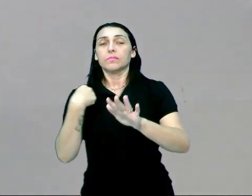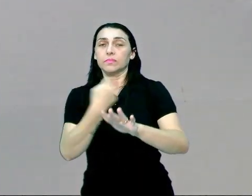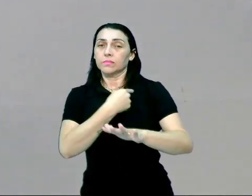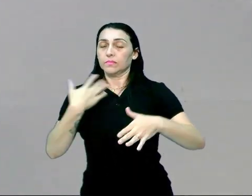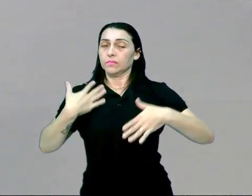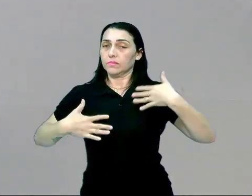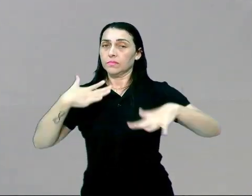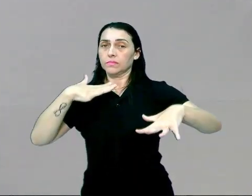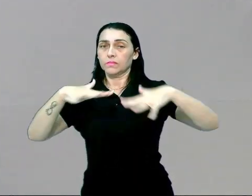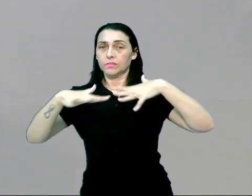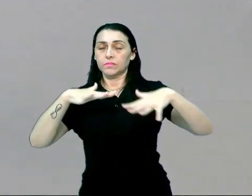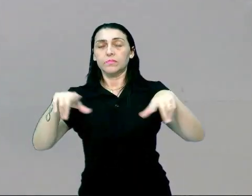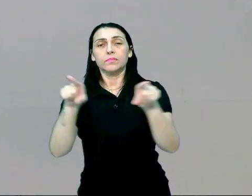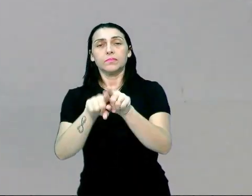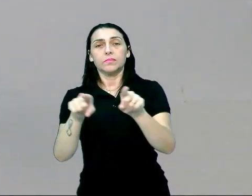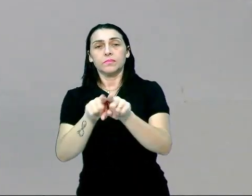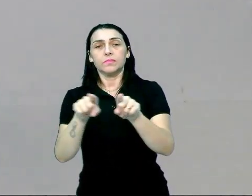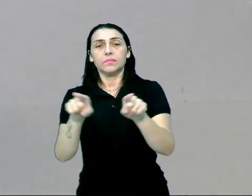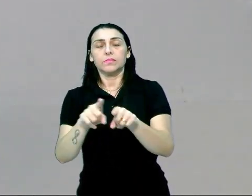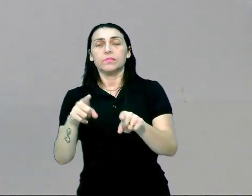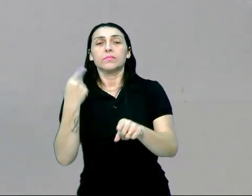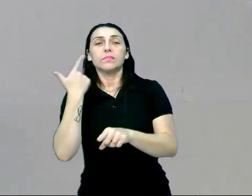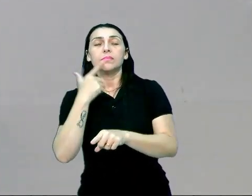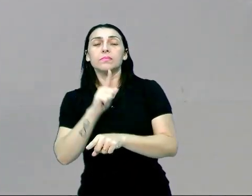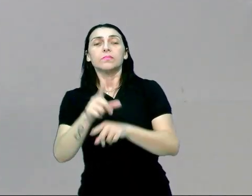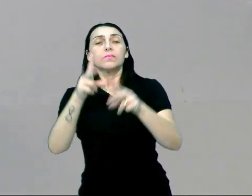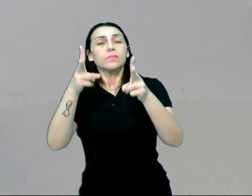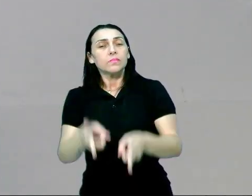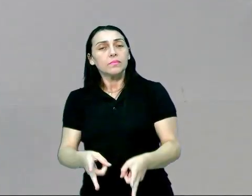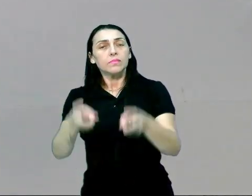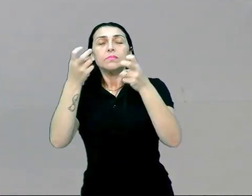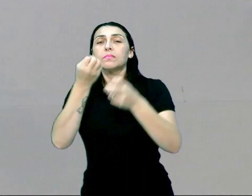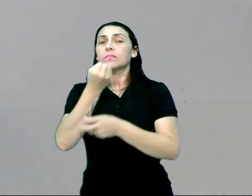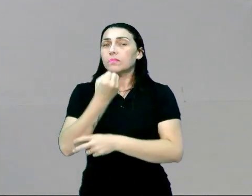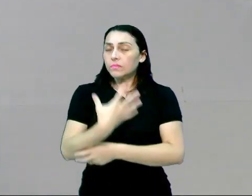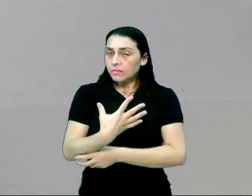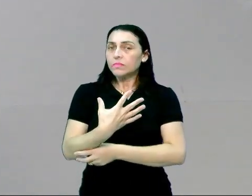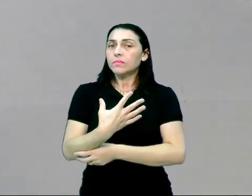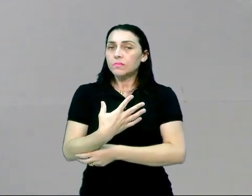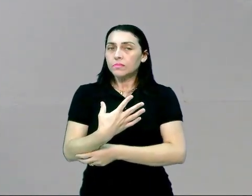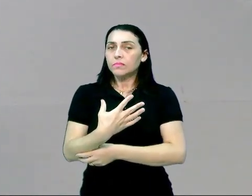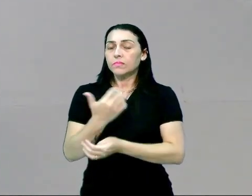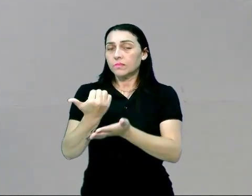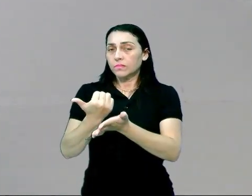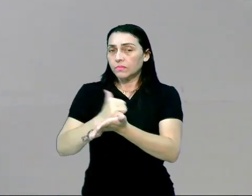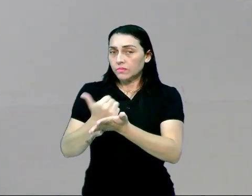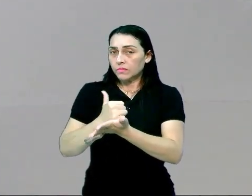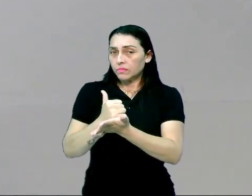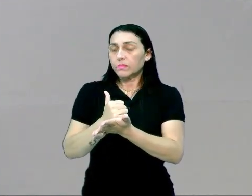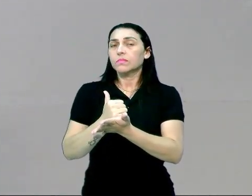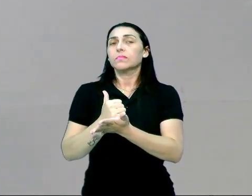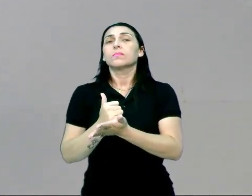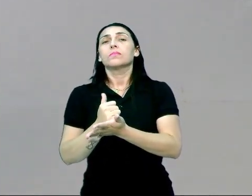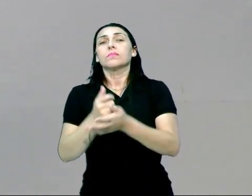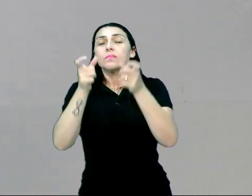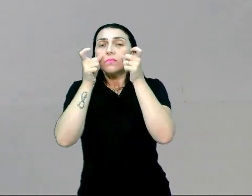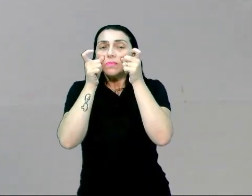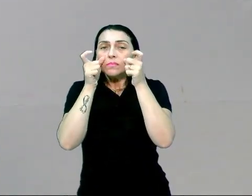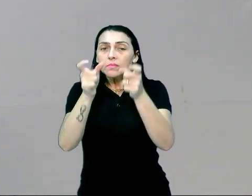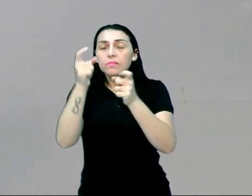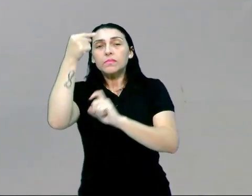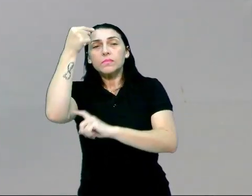movimento. Além disso, a gente consegue observar os benefícios. Jogar vai demandar atenção,